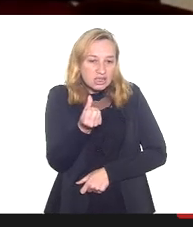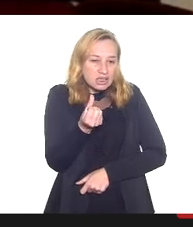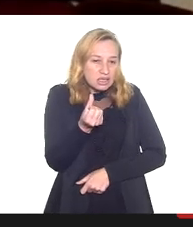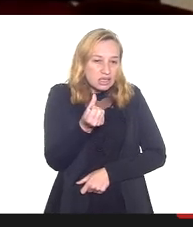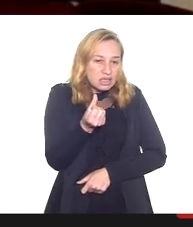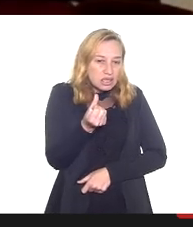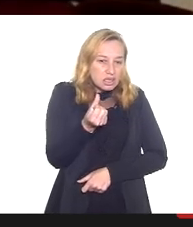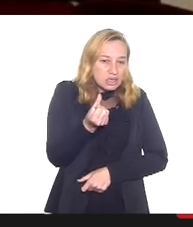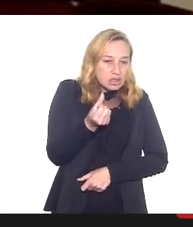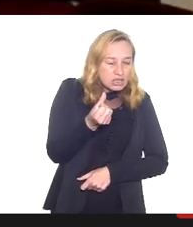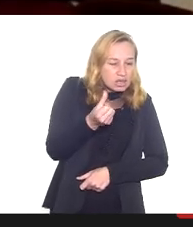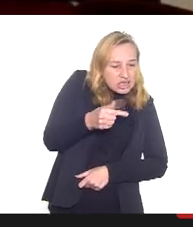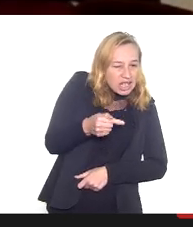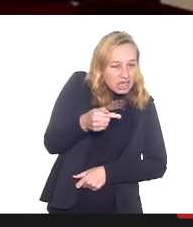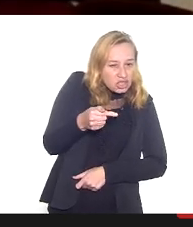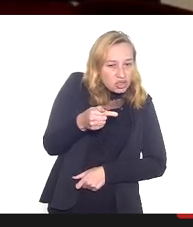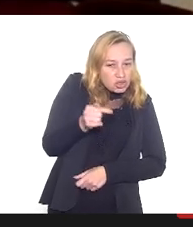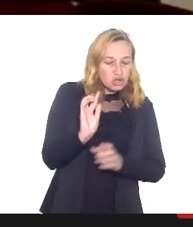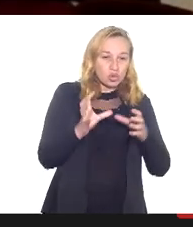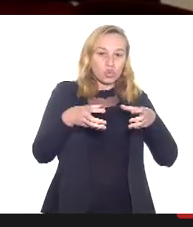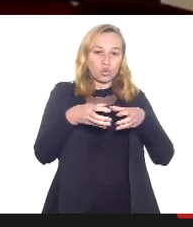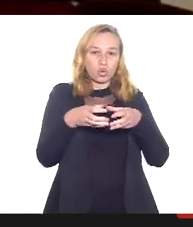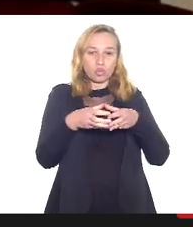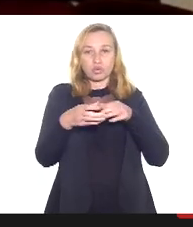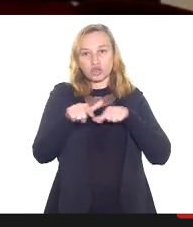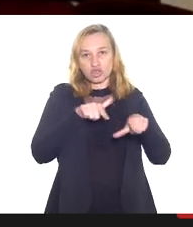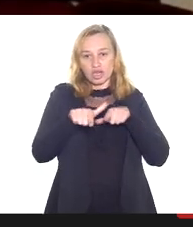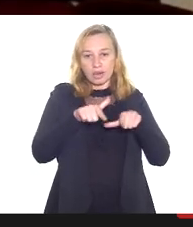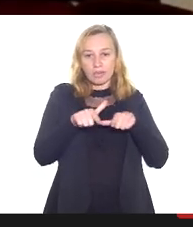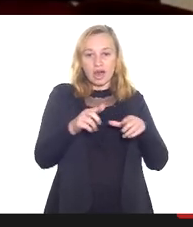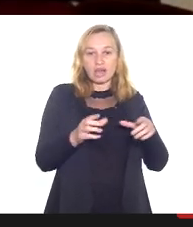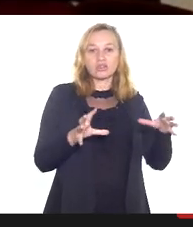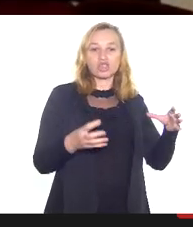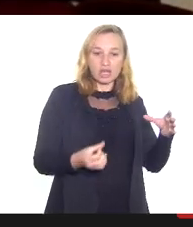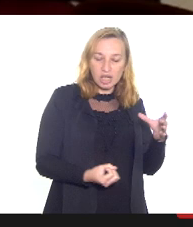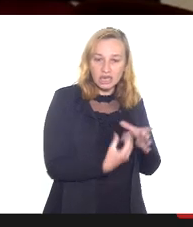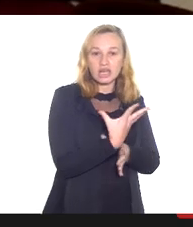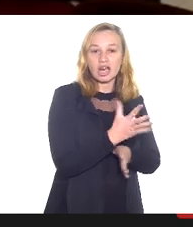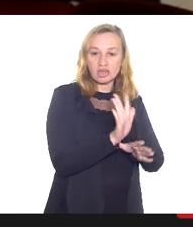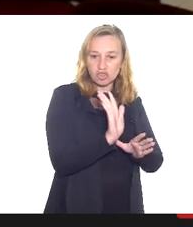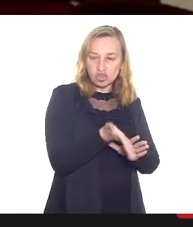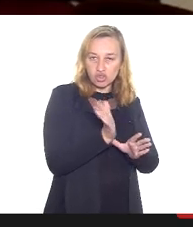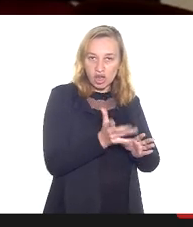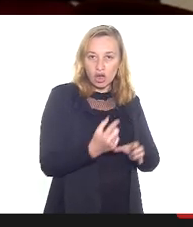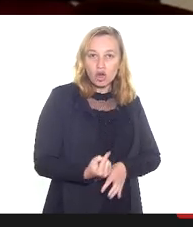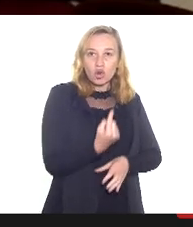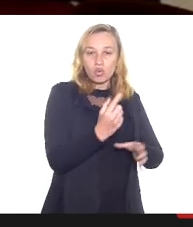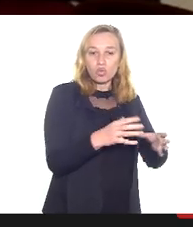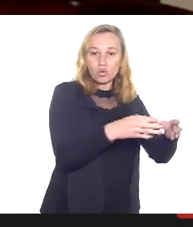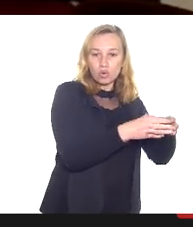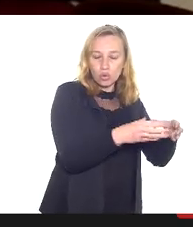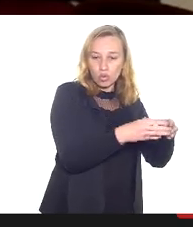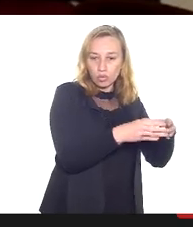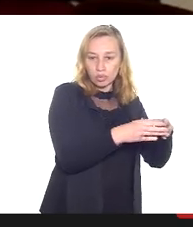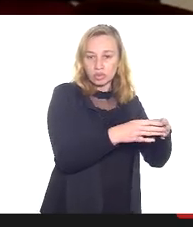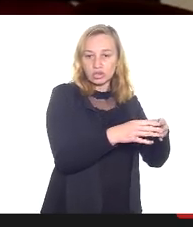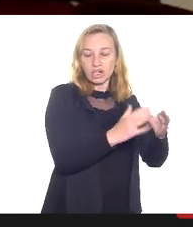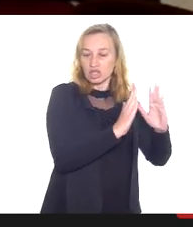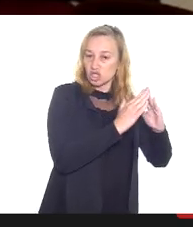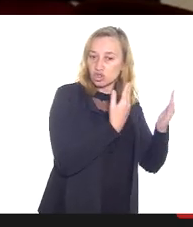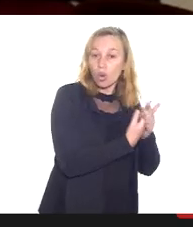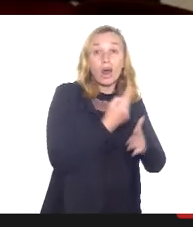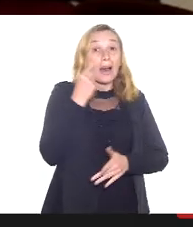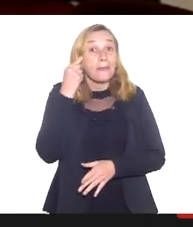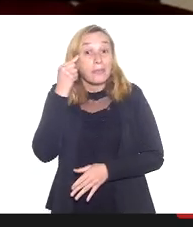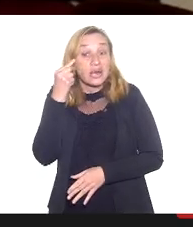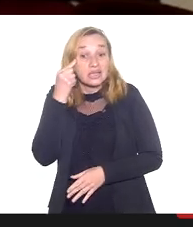1, 2, 3, 4, 5, 6, nós estamos com 7 grupos de trabalho formados, tá? É um grupo de trabalho das escolas pilotos que vem